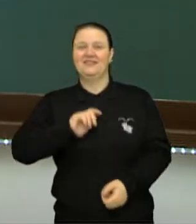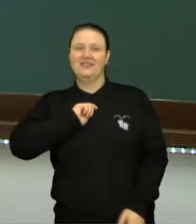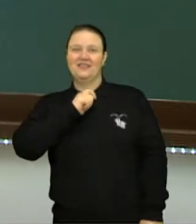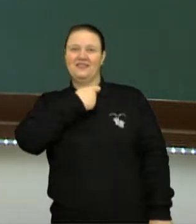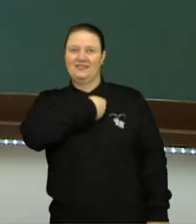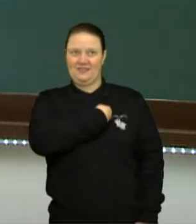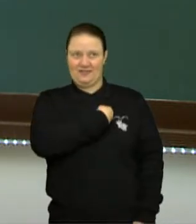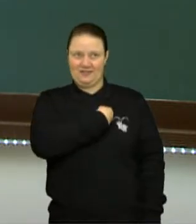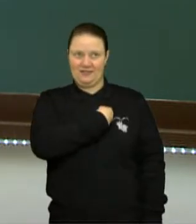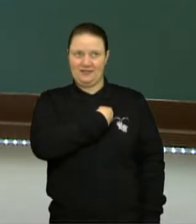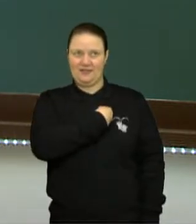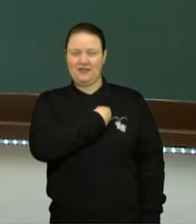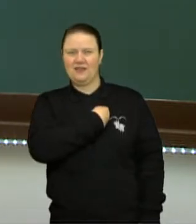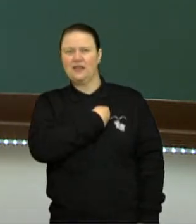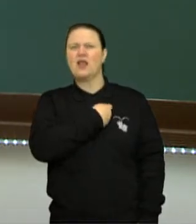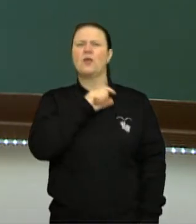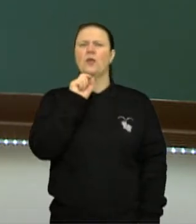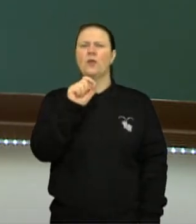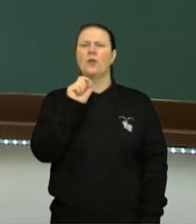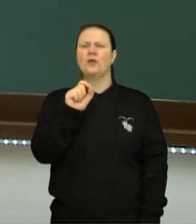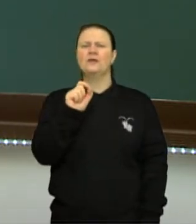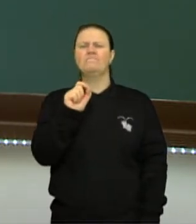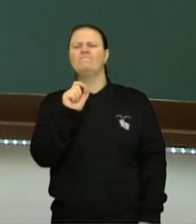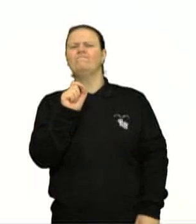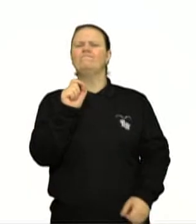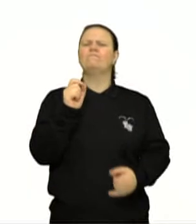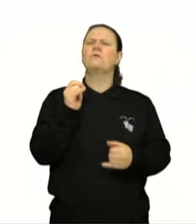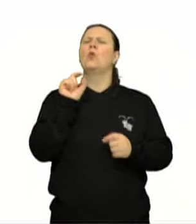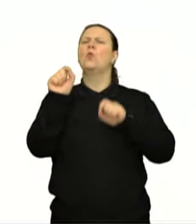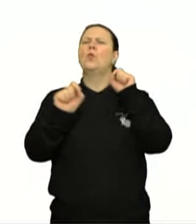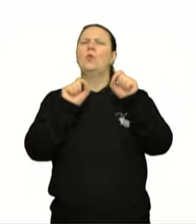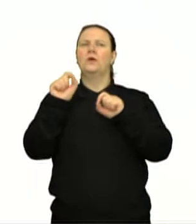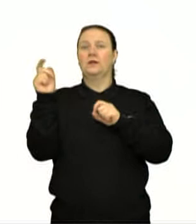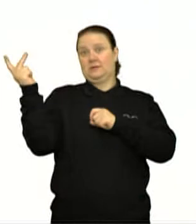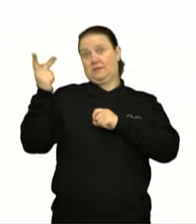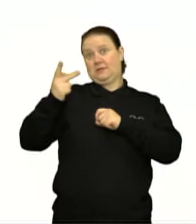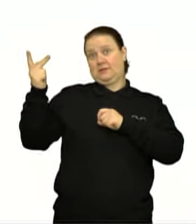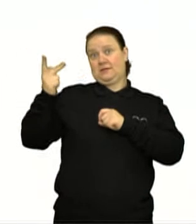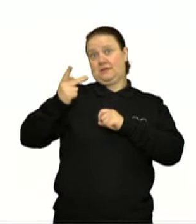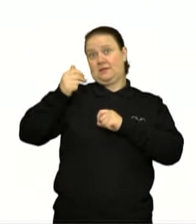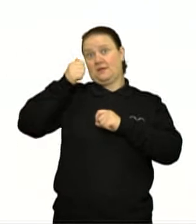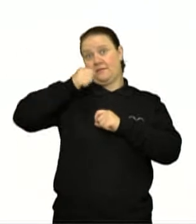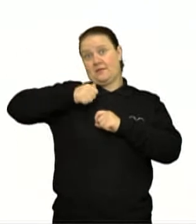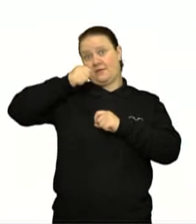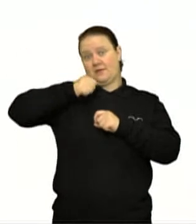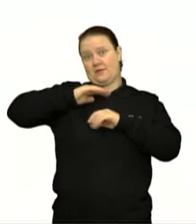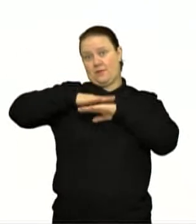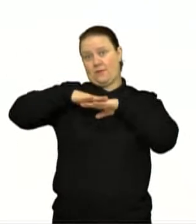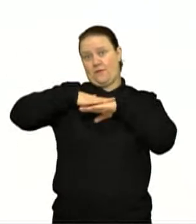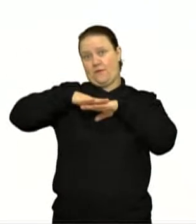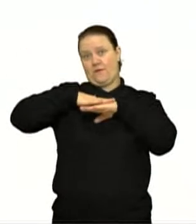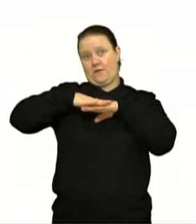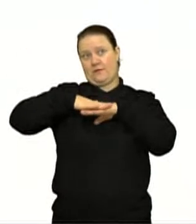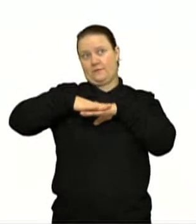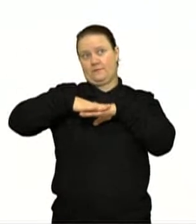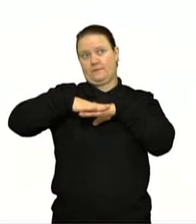sus malentendidos. Lê la vinheta. As chicas aqui, ó. Meu